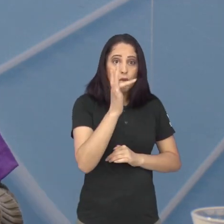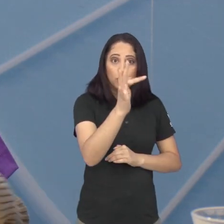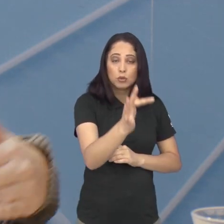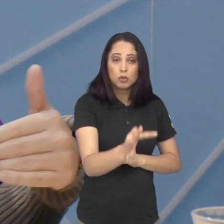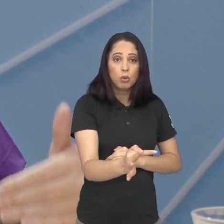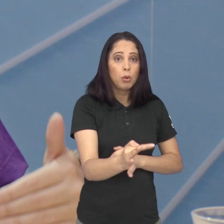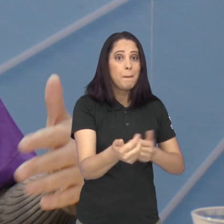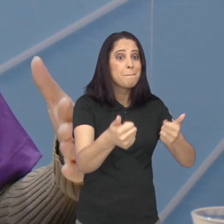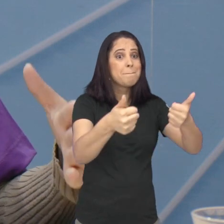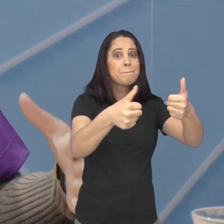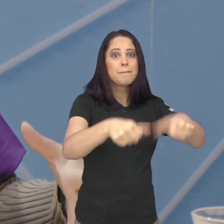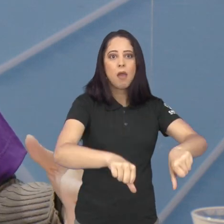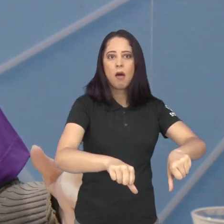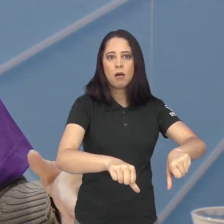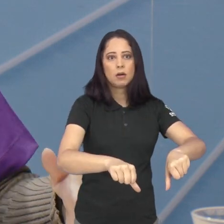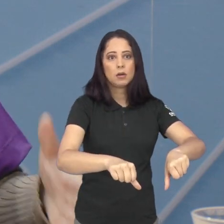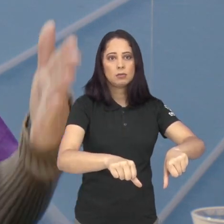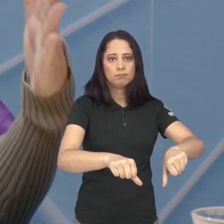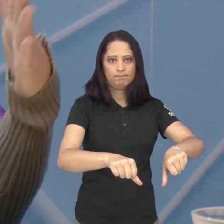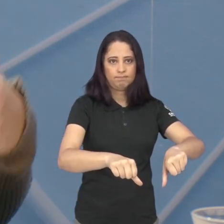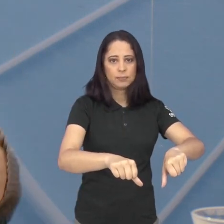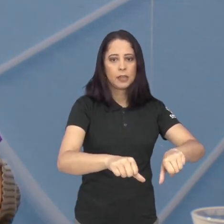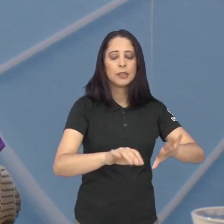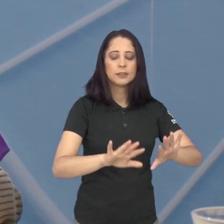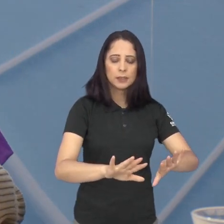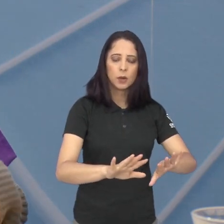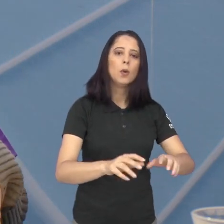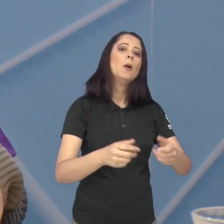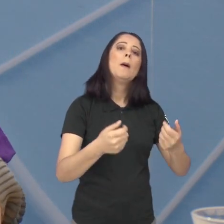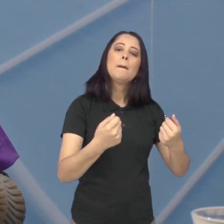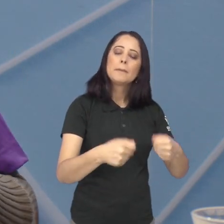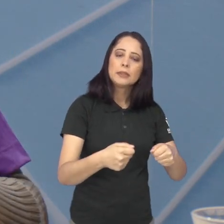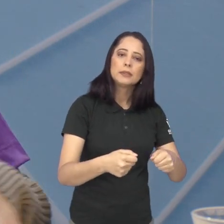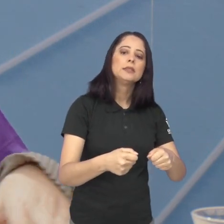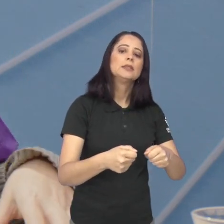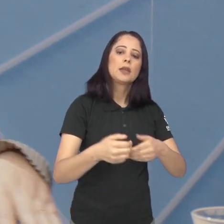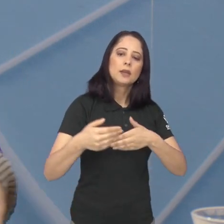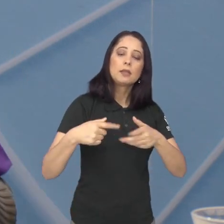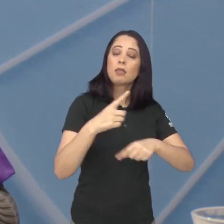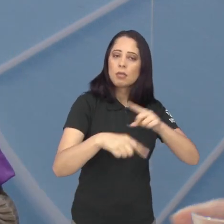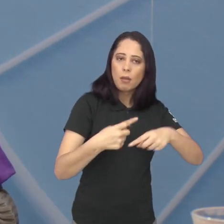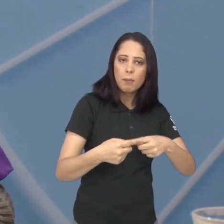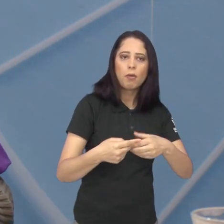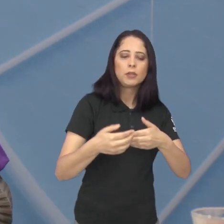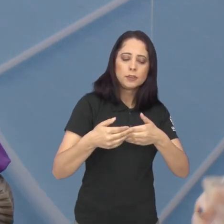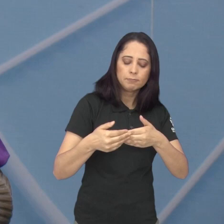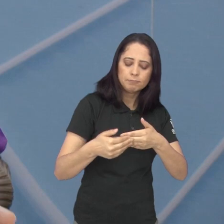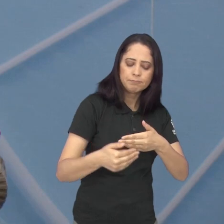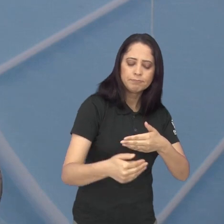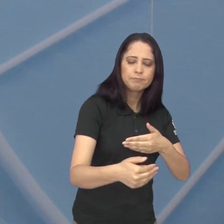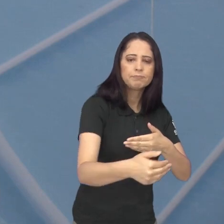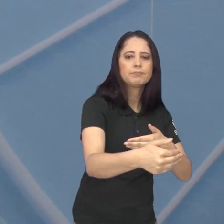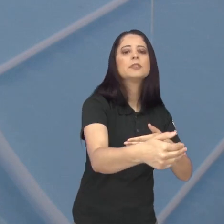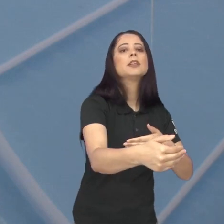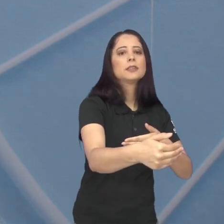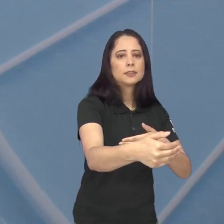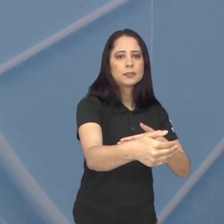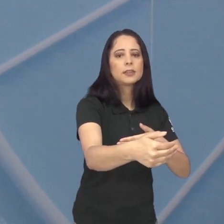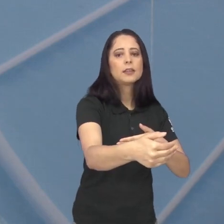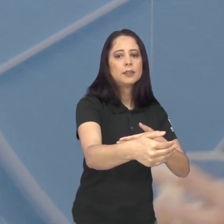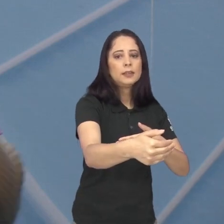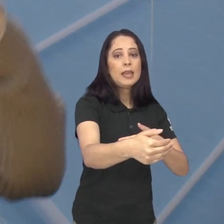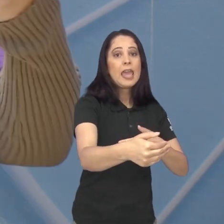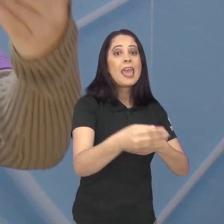precisa entender o que, que é a idealização, o que, que é a realidade e, a partir desse momento, você poder elaborar isso para você